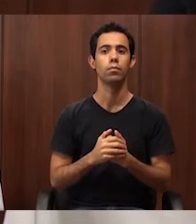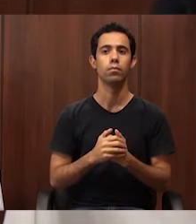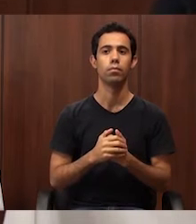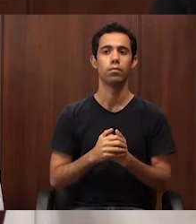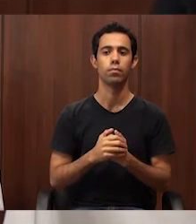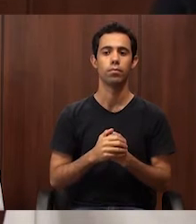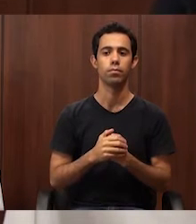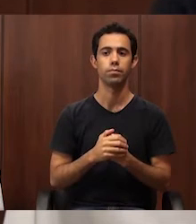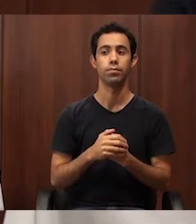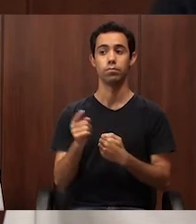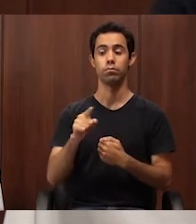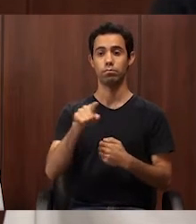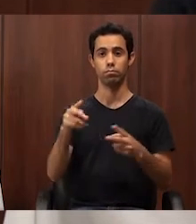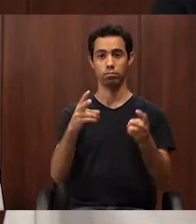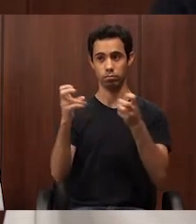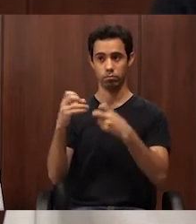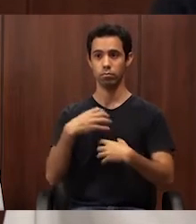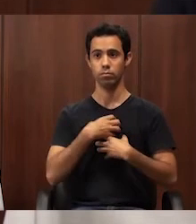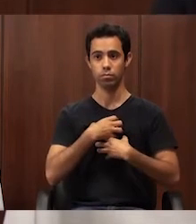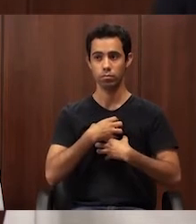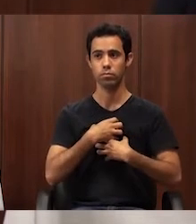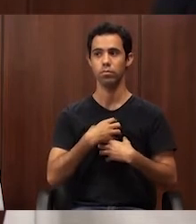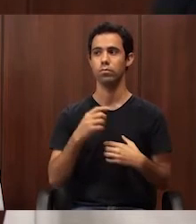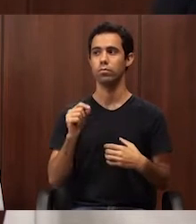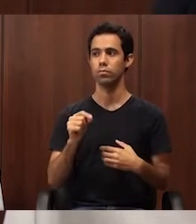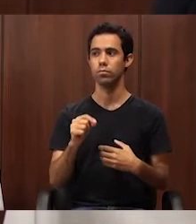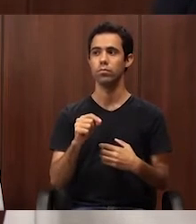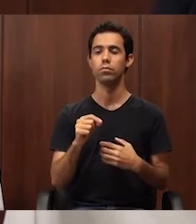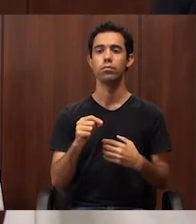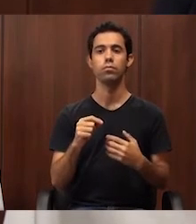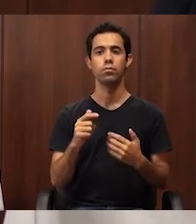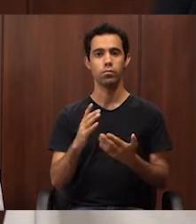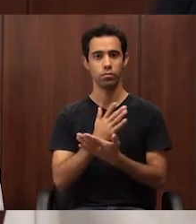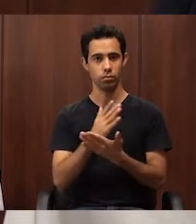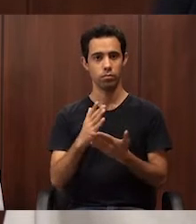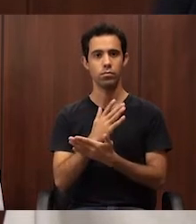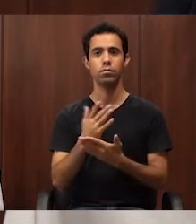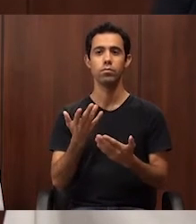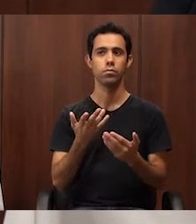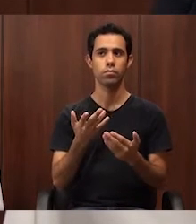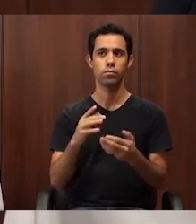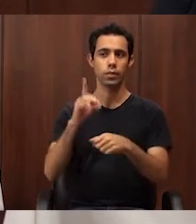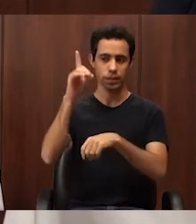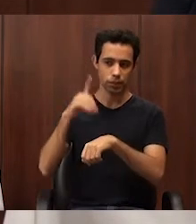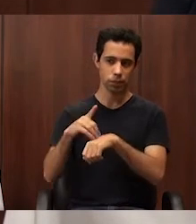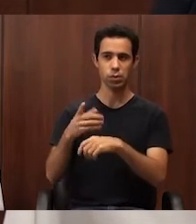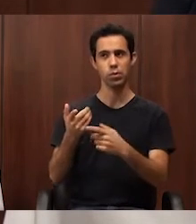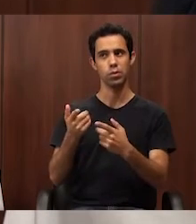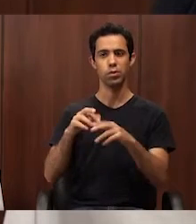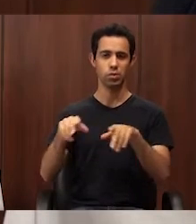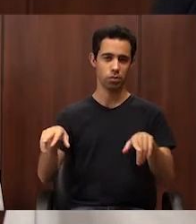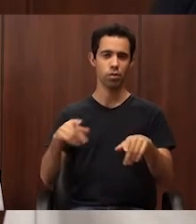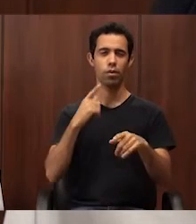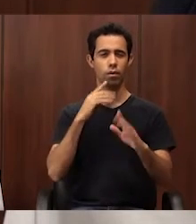Pelo que eu senti do que as mães falaram, existe uma certa resistência dos diretores de escola e dos professores